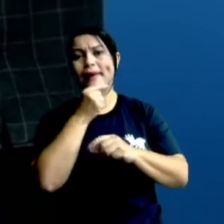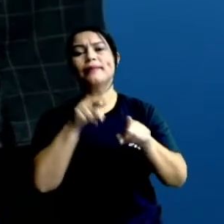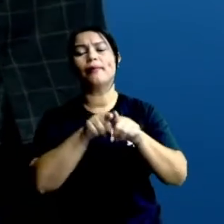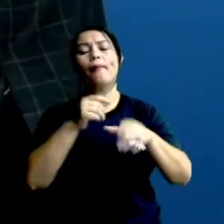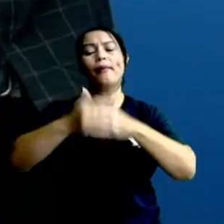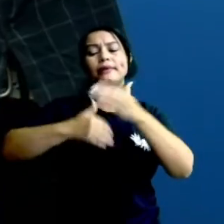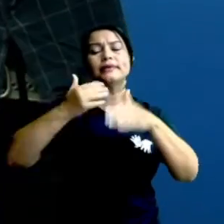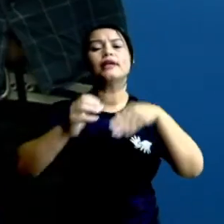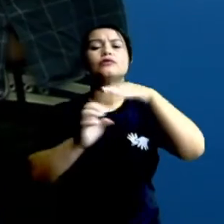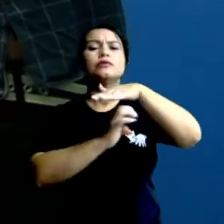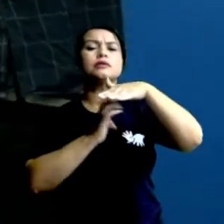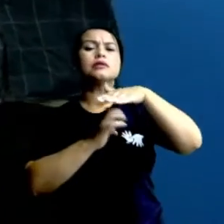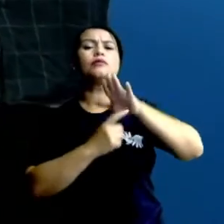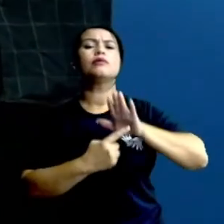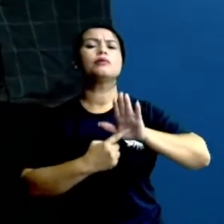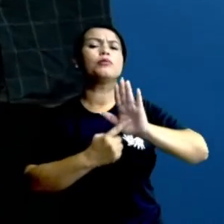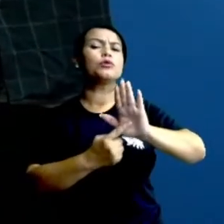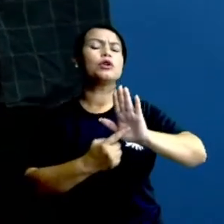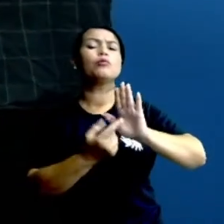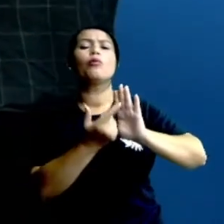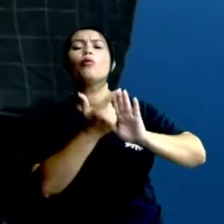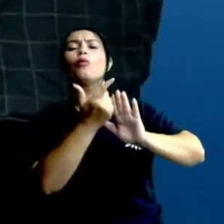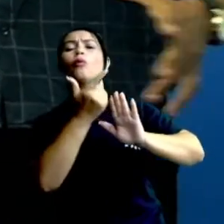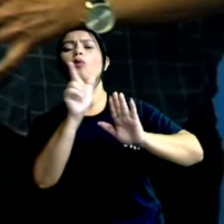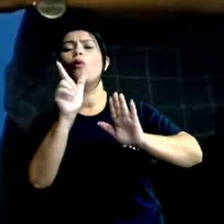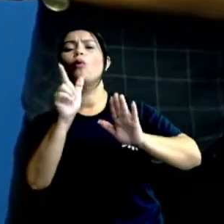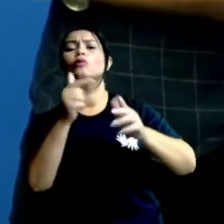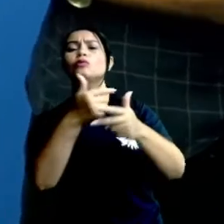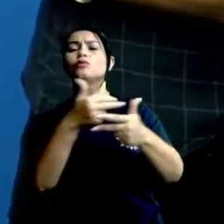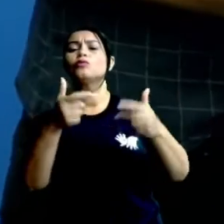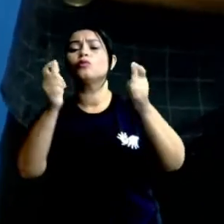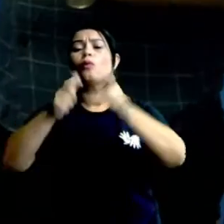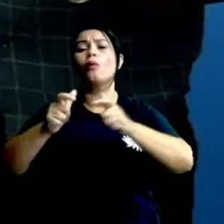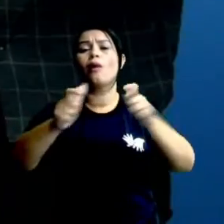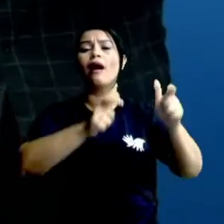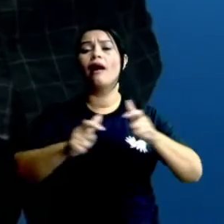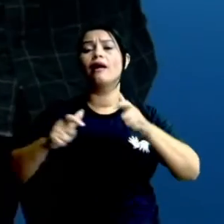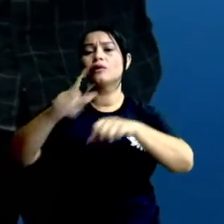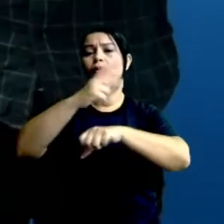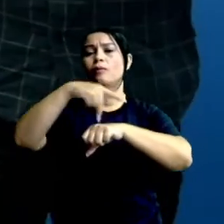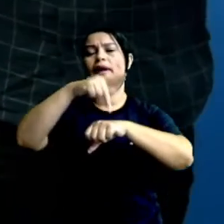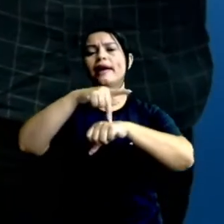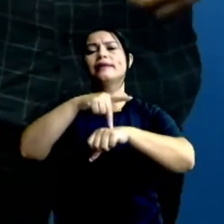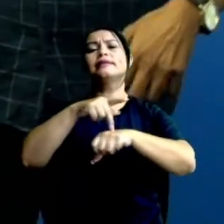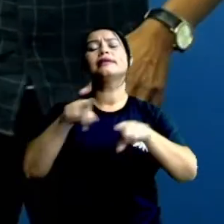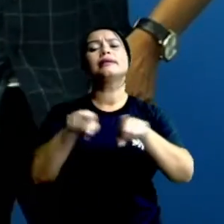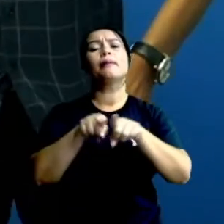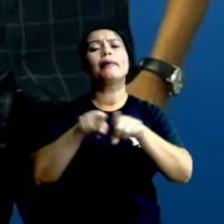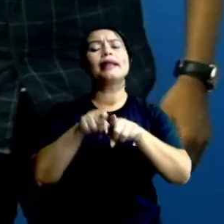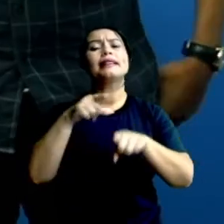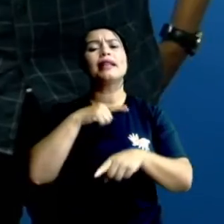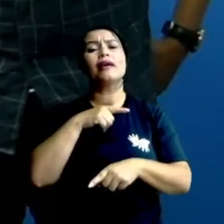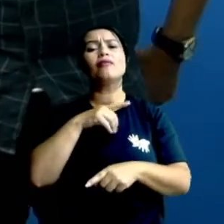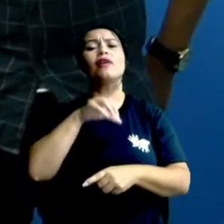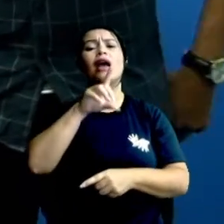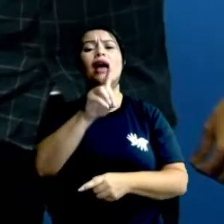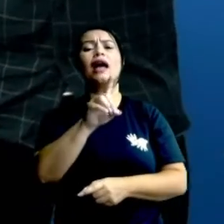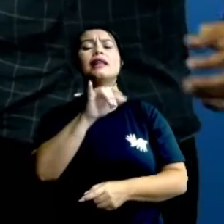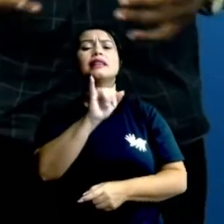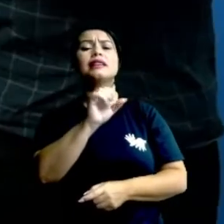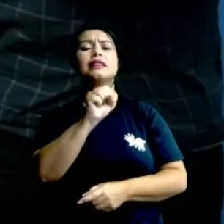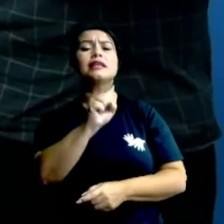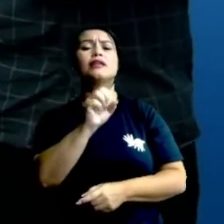de industrialização ela vai se difundir por outras partes do nosso país, tá? E aí, essa difusão das indústrias, das